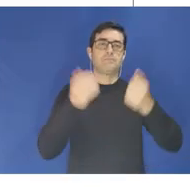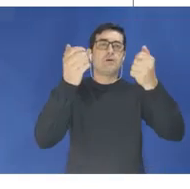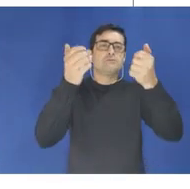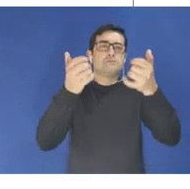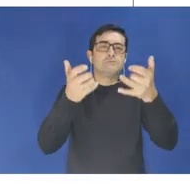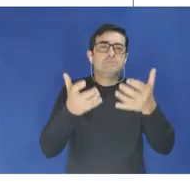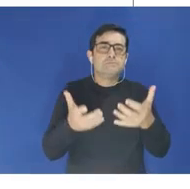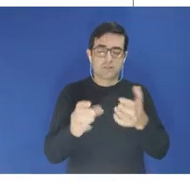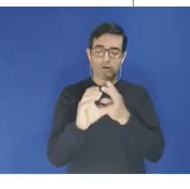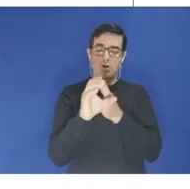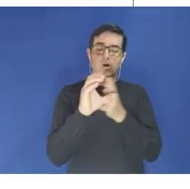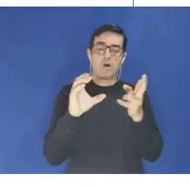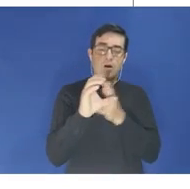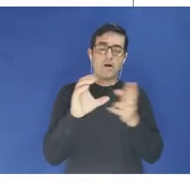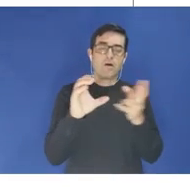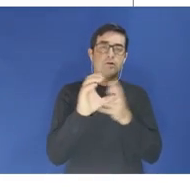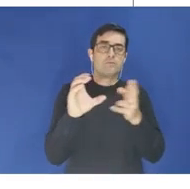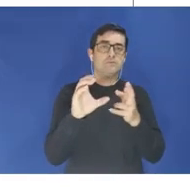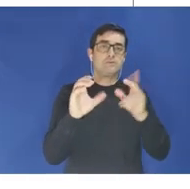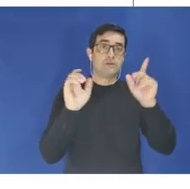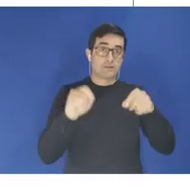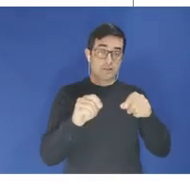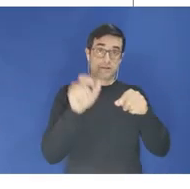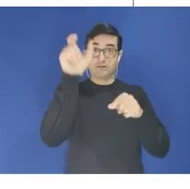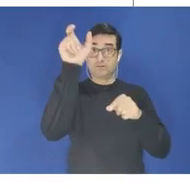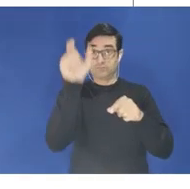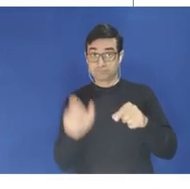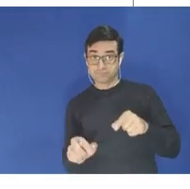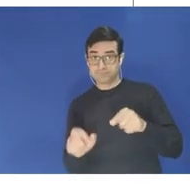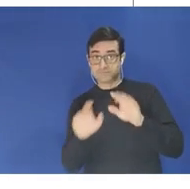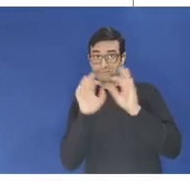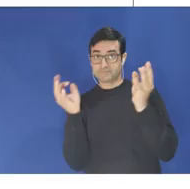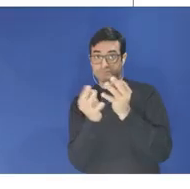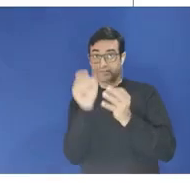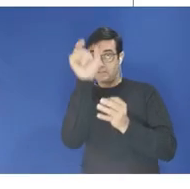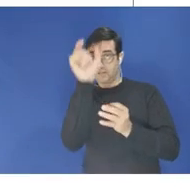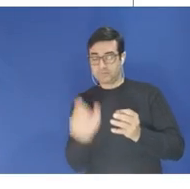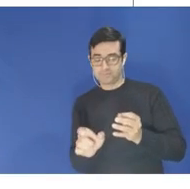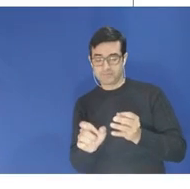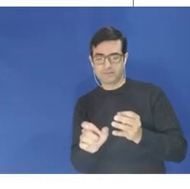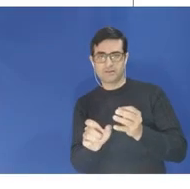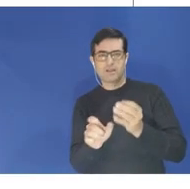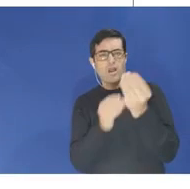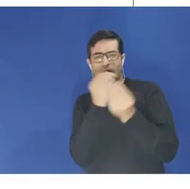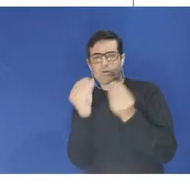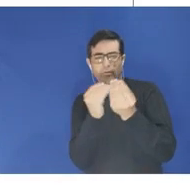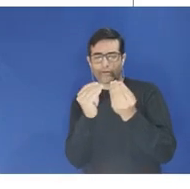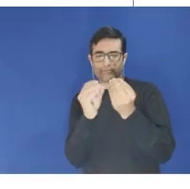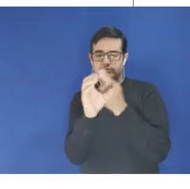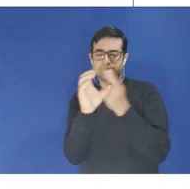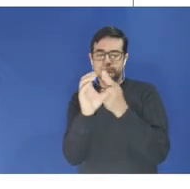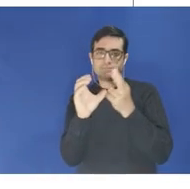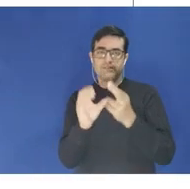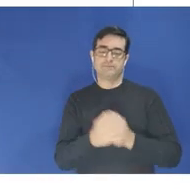Explique o comportamento do raio entre os elementos de uma mesma família, né? Então,